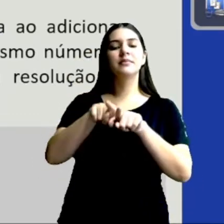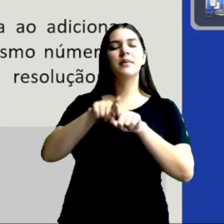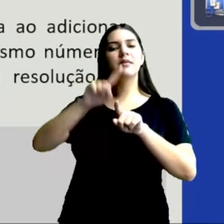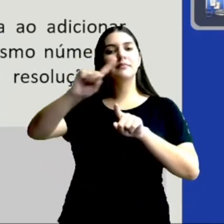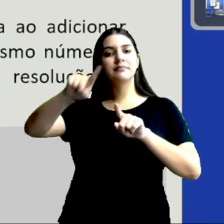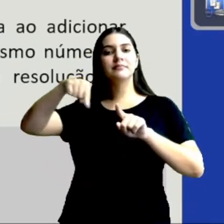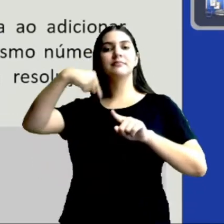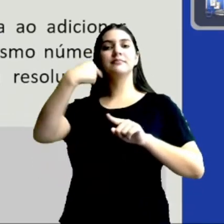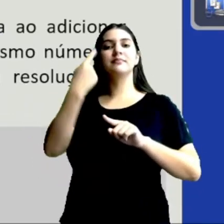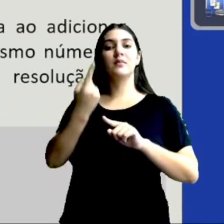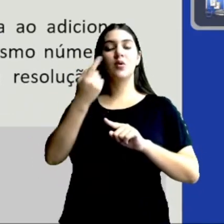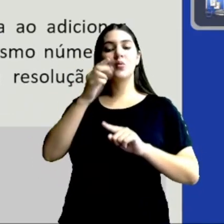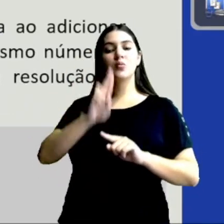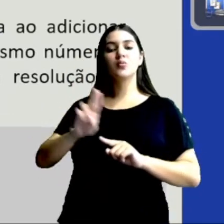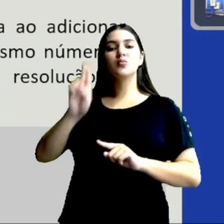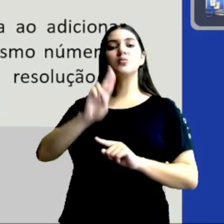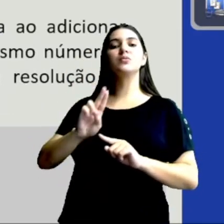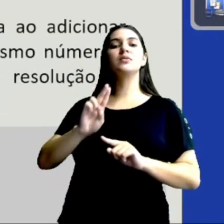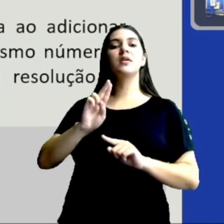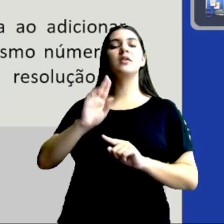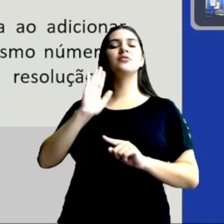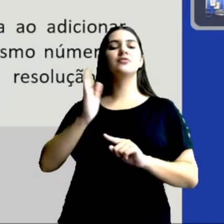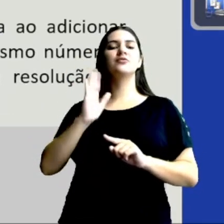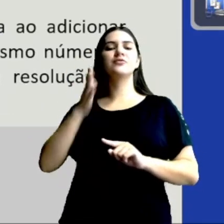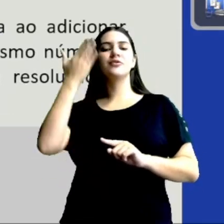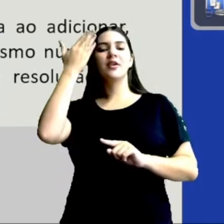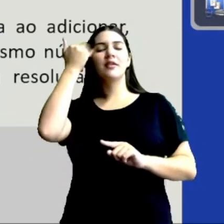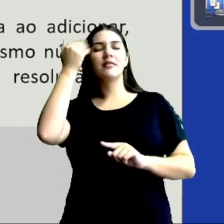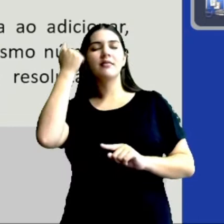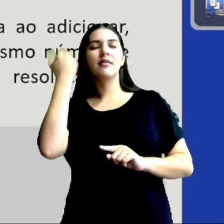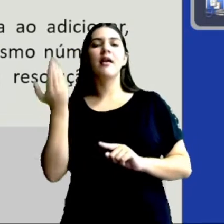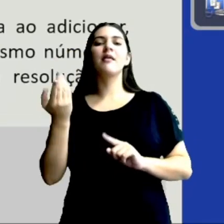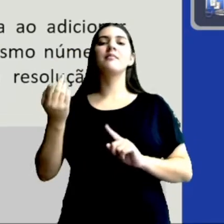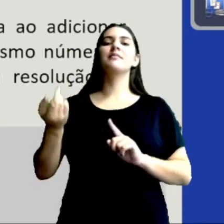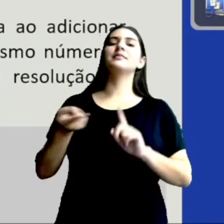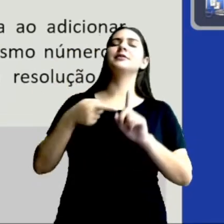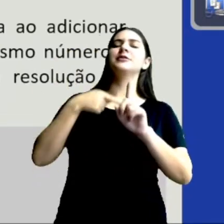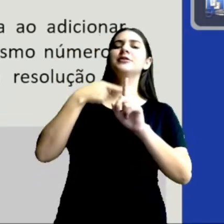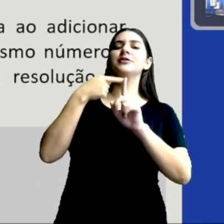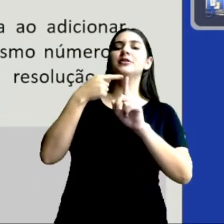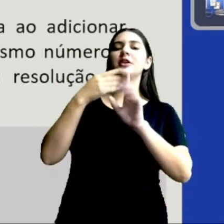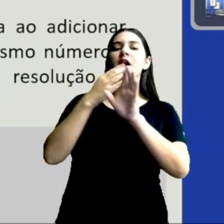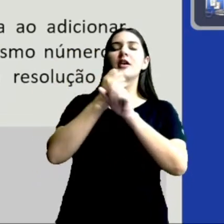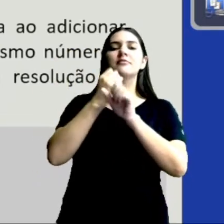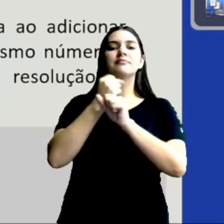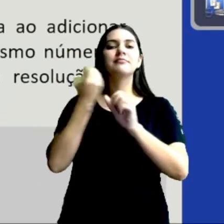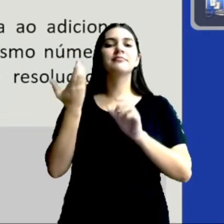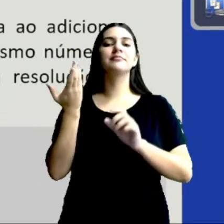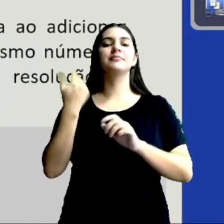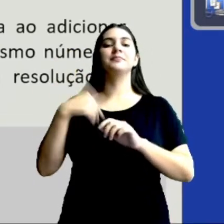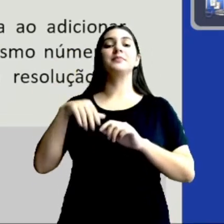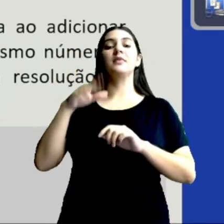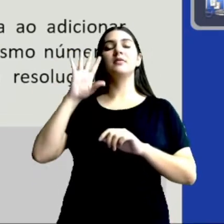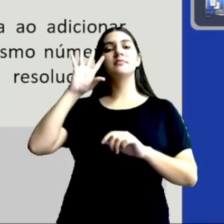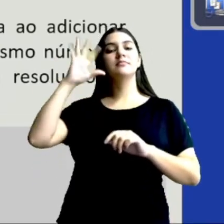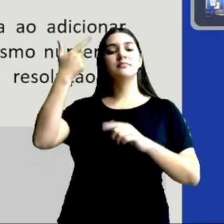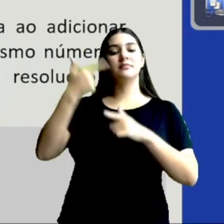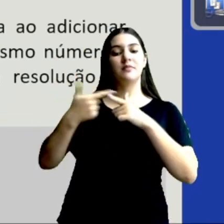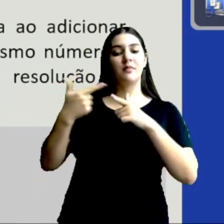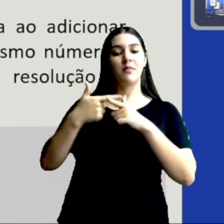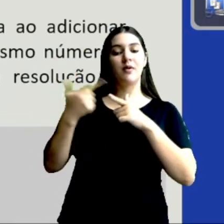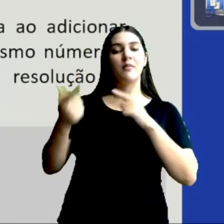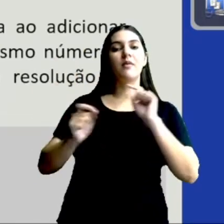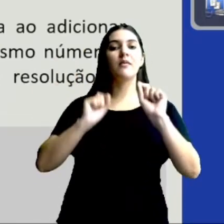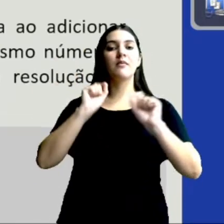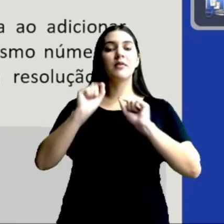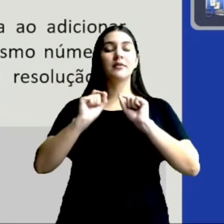sequência, utilizar o que a gente sabe sobre as operações numéricas e suas propriedades para resolver problemas em que um dos termos